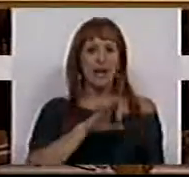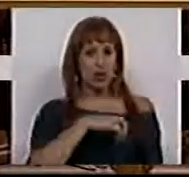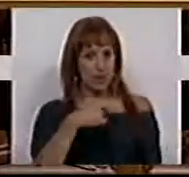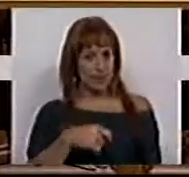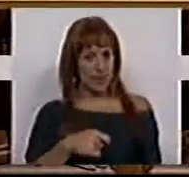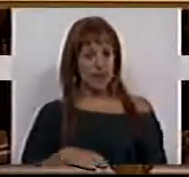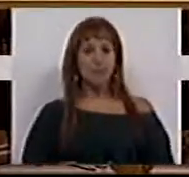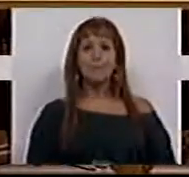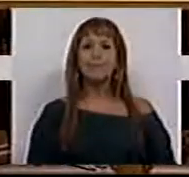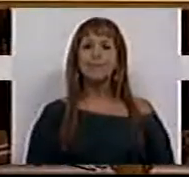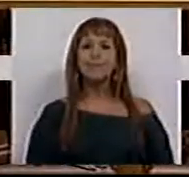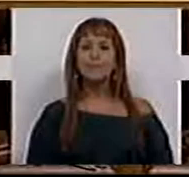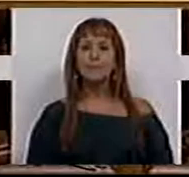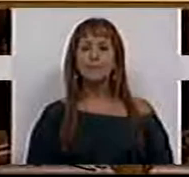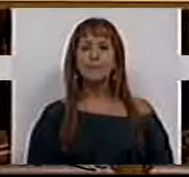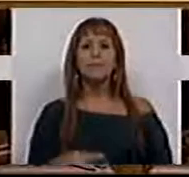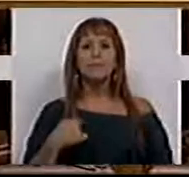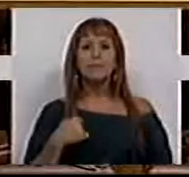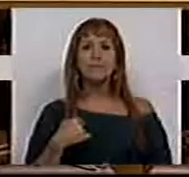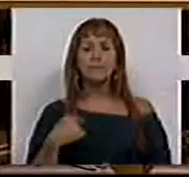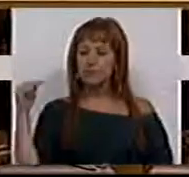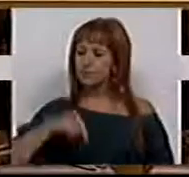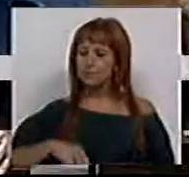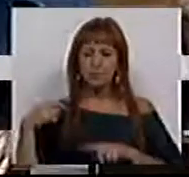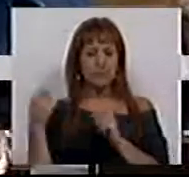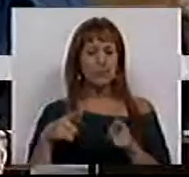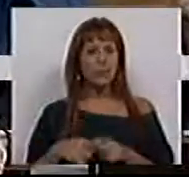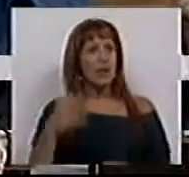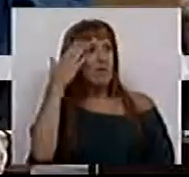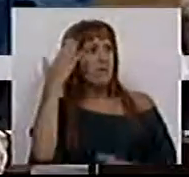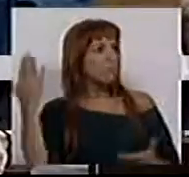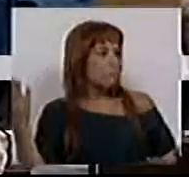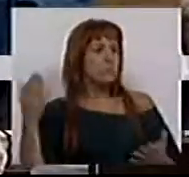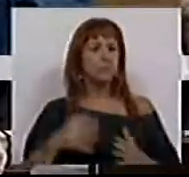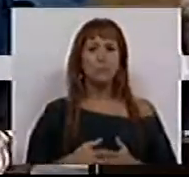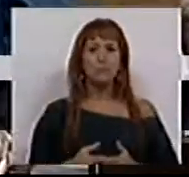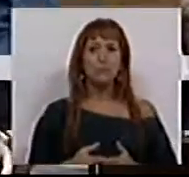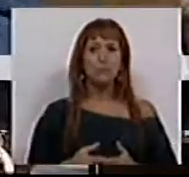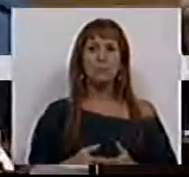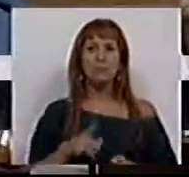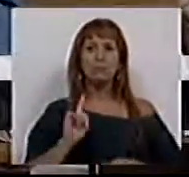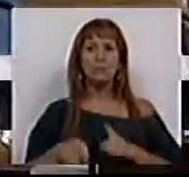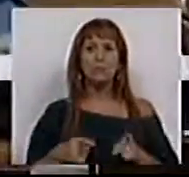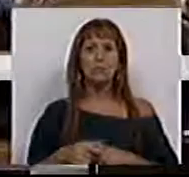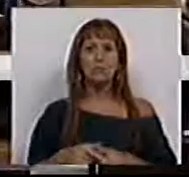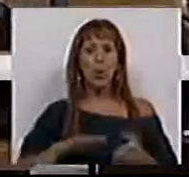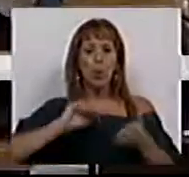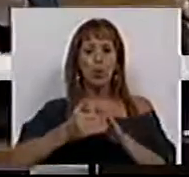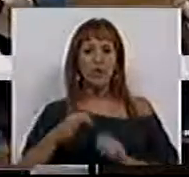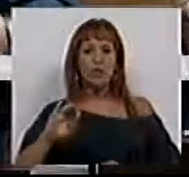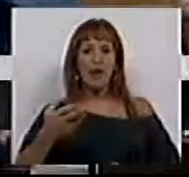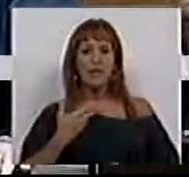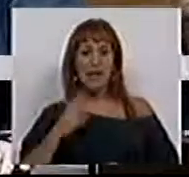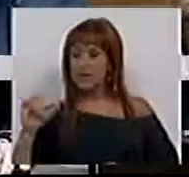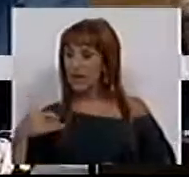Muito obrigado, Sr. Presidente. Eu vim para este debate na expectativa que ele seria um teste do PSD